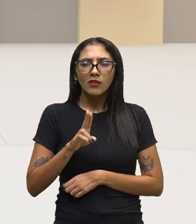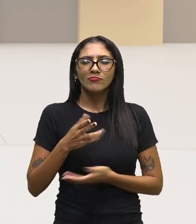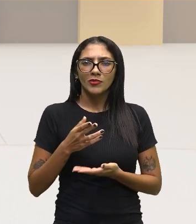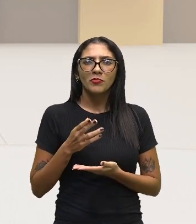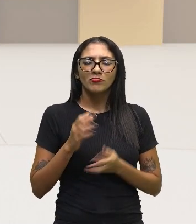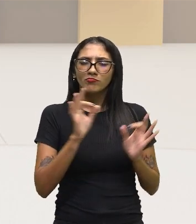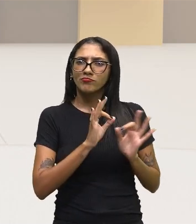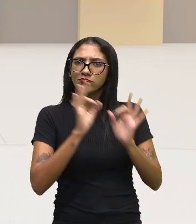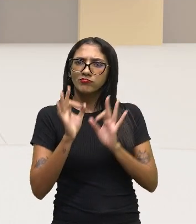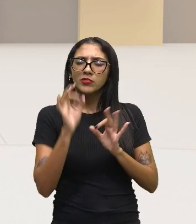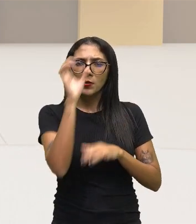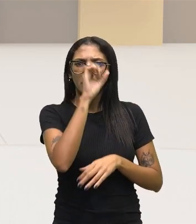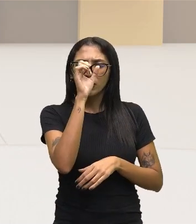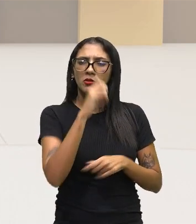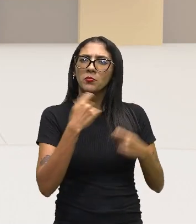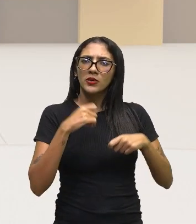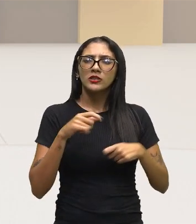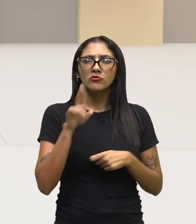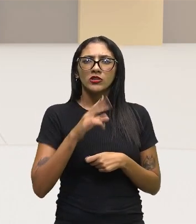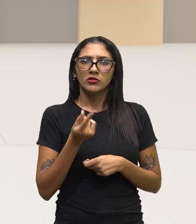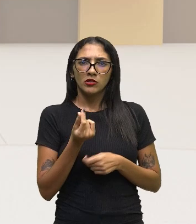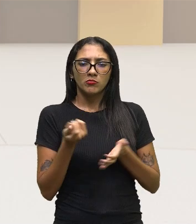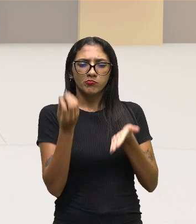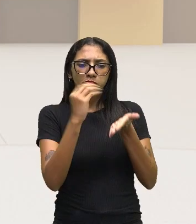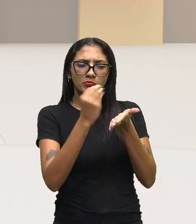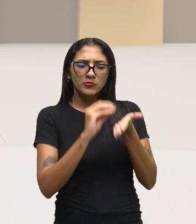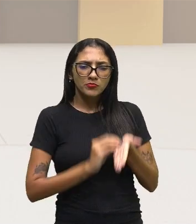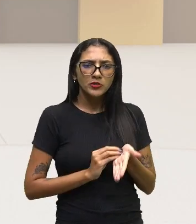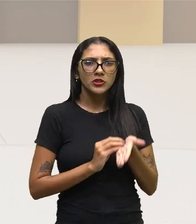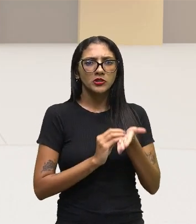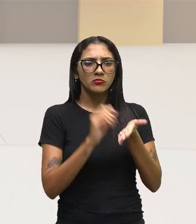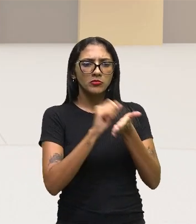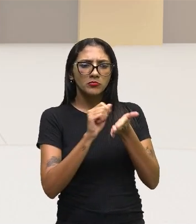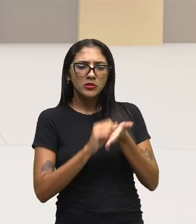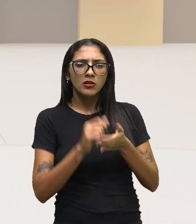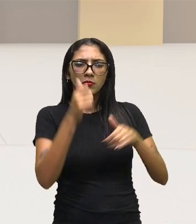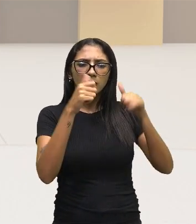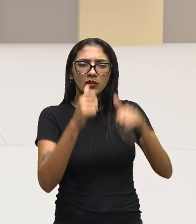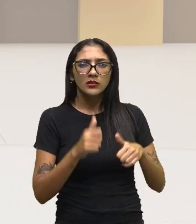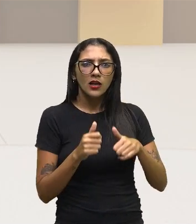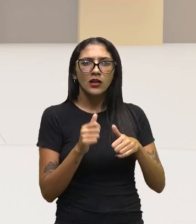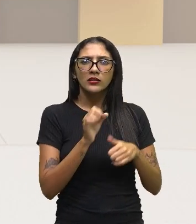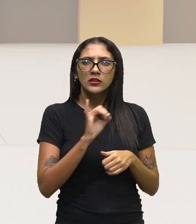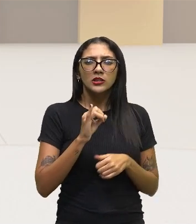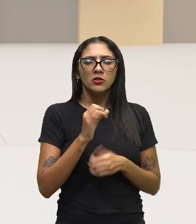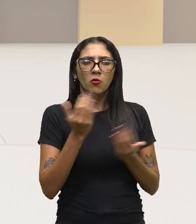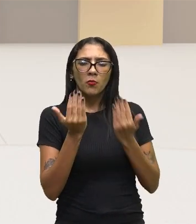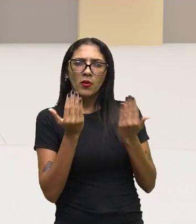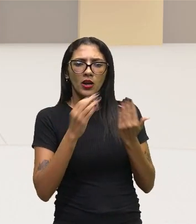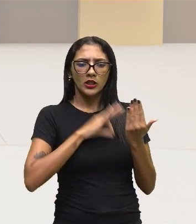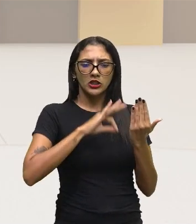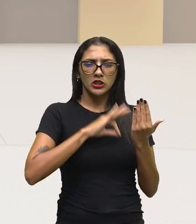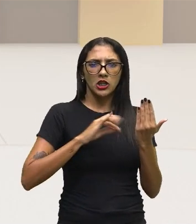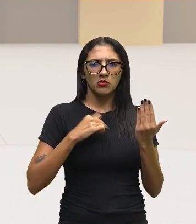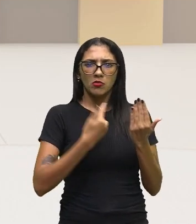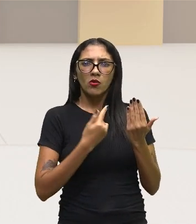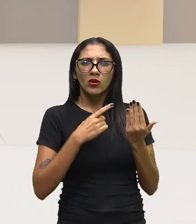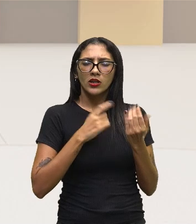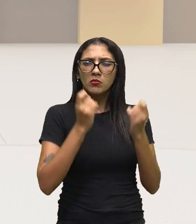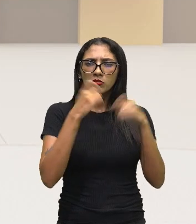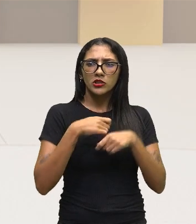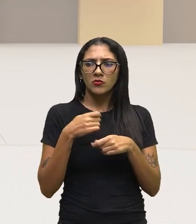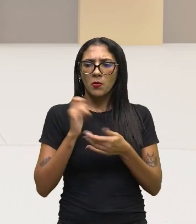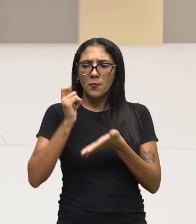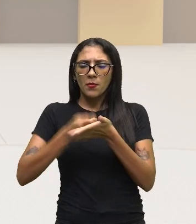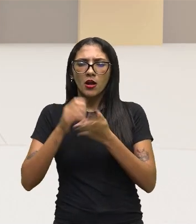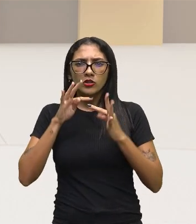A gente precisa anotar tudo que gasta, a gente precisa verificar se o que a gente ganha é suficiente para pagar todas